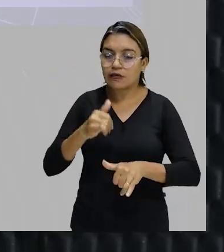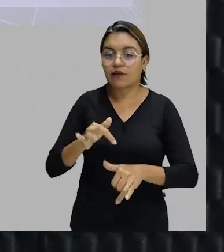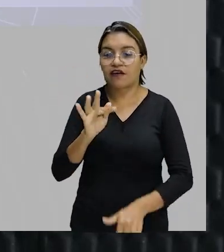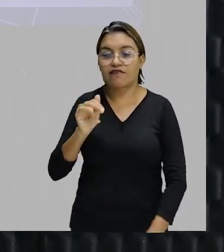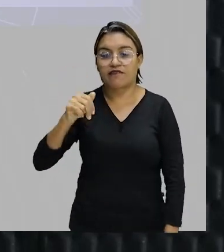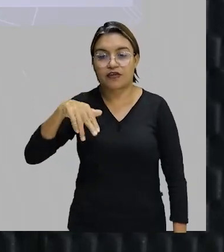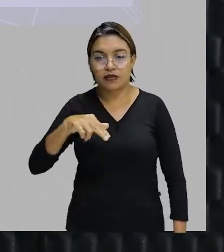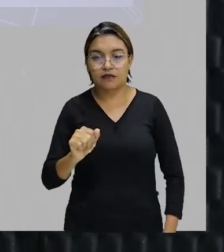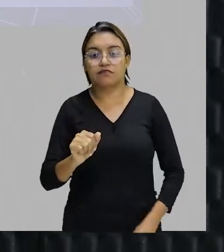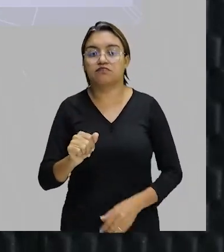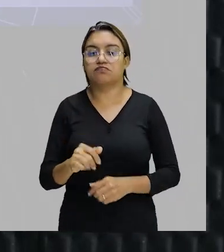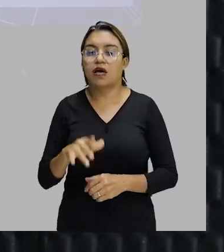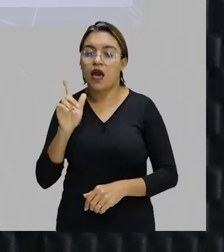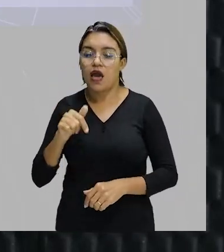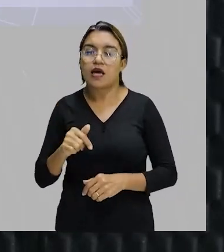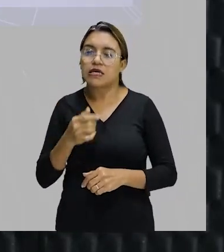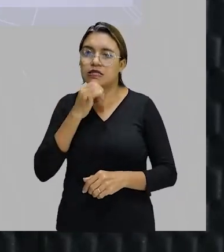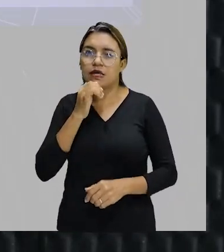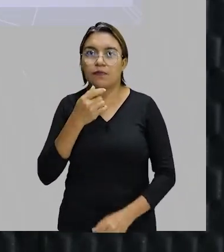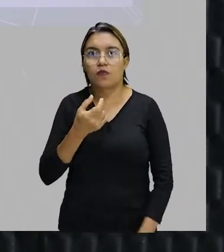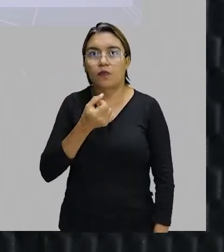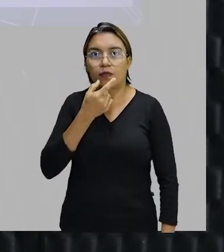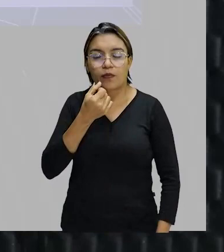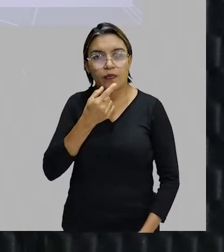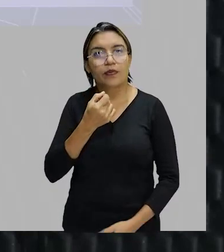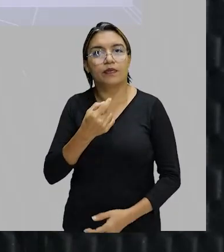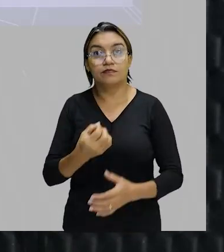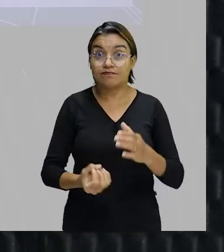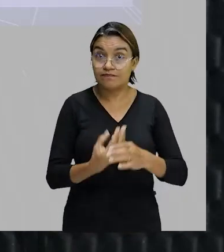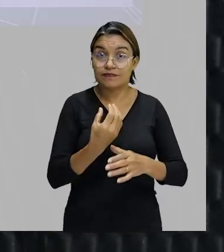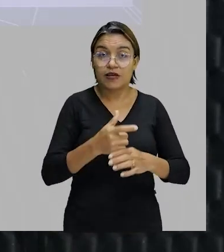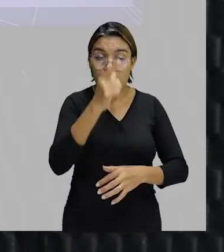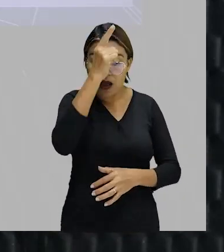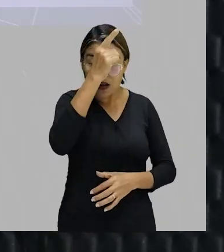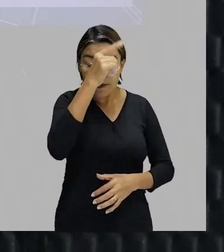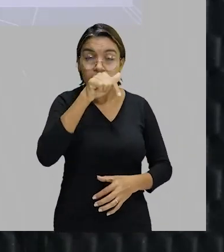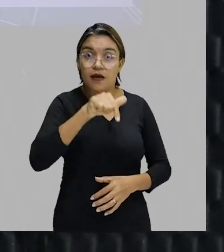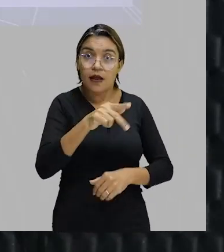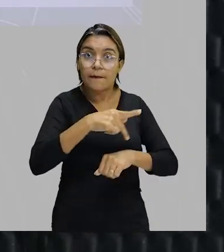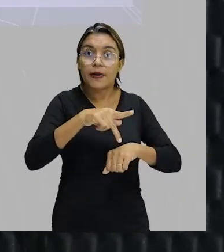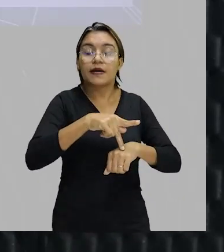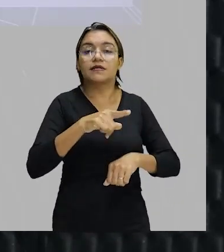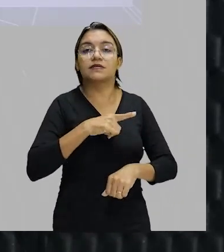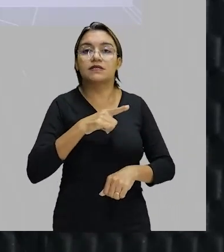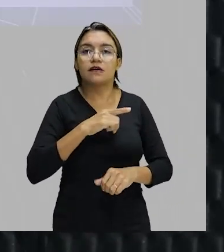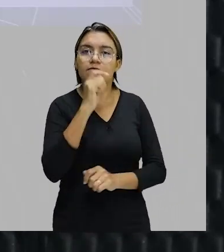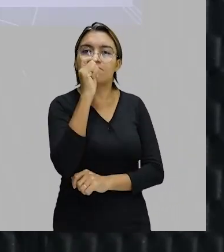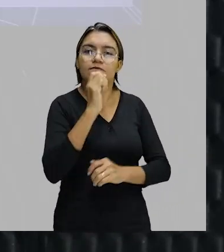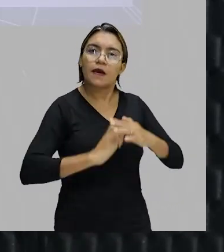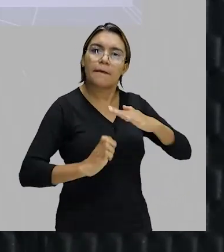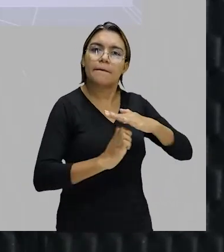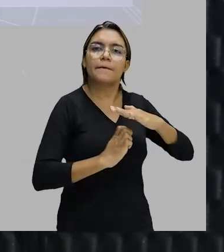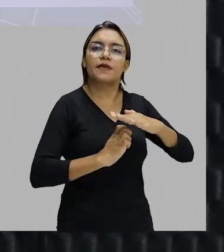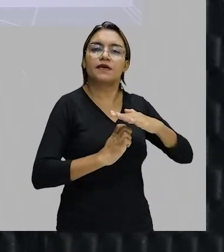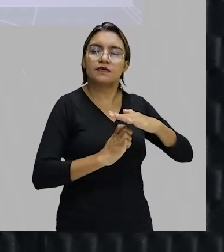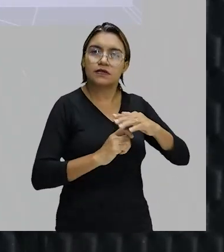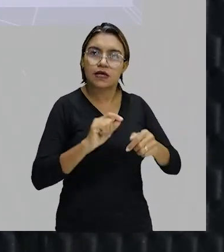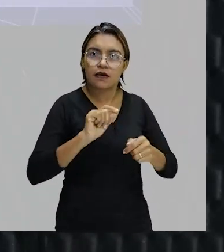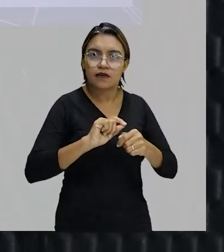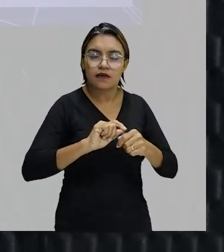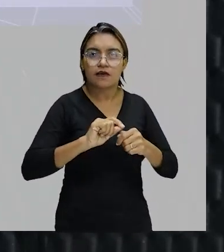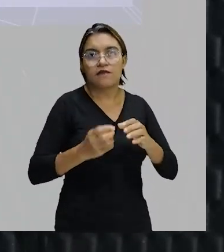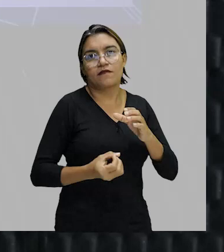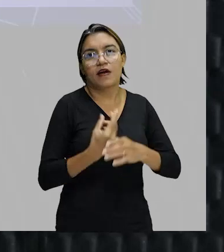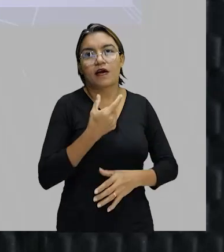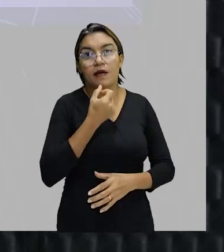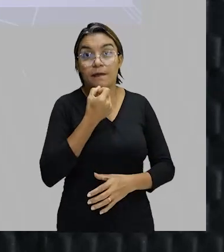fina, Marcos? Justamente produção de medicamentos. A gente vê, por exemplo, na Alemanha, que eu te citei, né? Existem várias empresas ali que vão produzir medicamentos, como a Bayer,